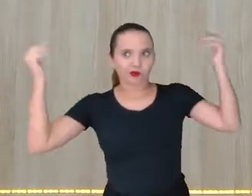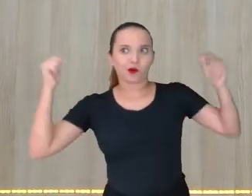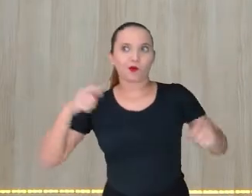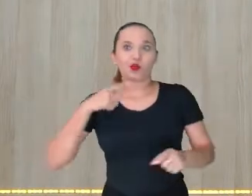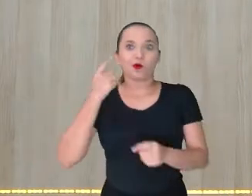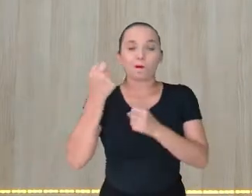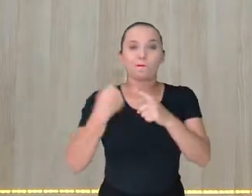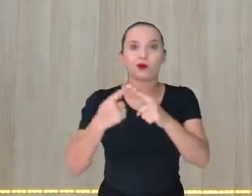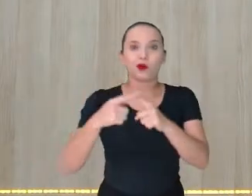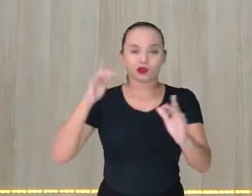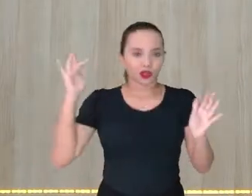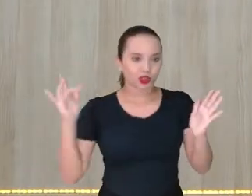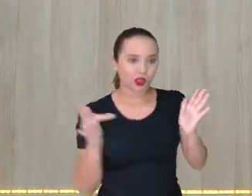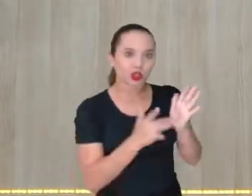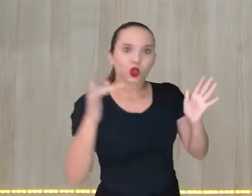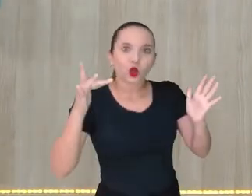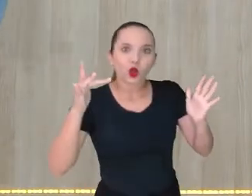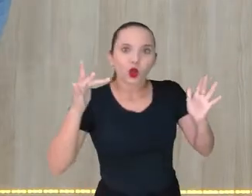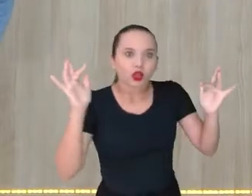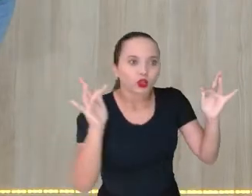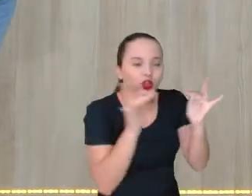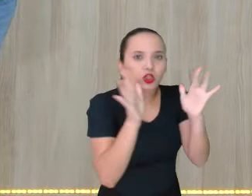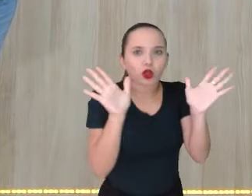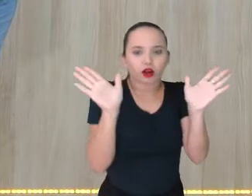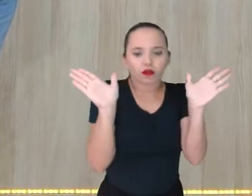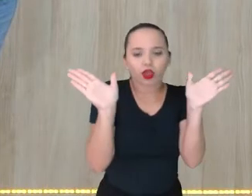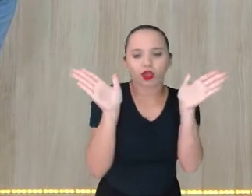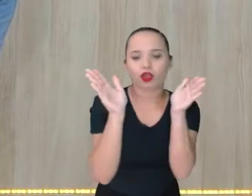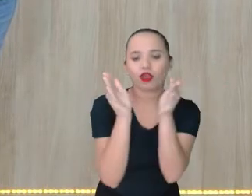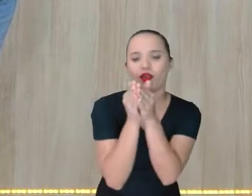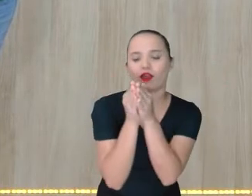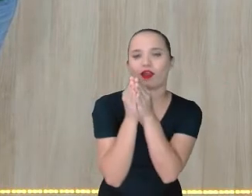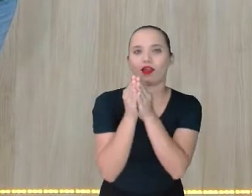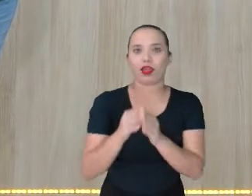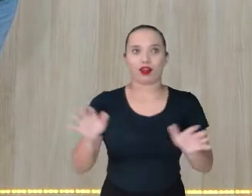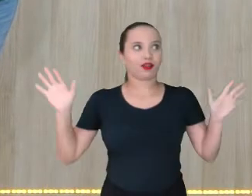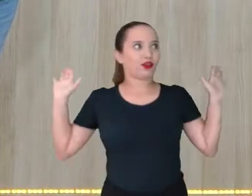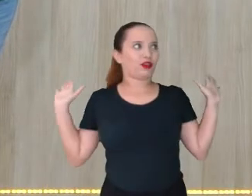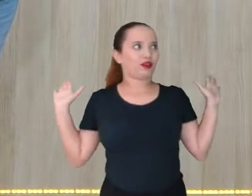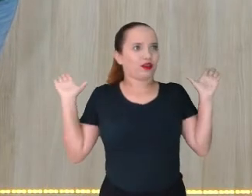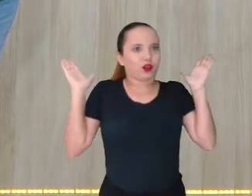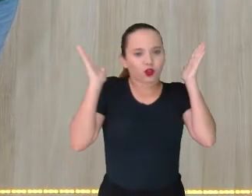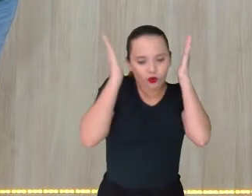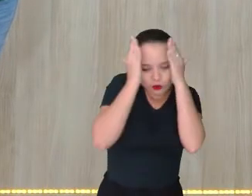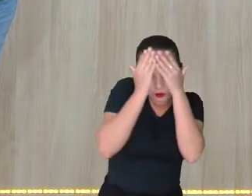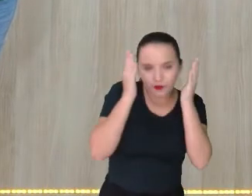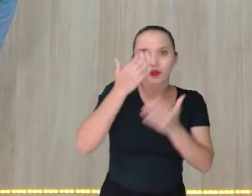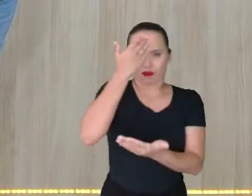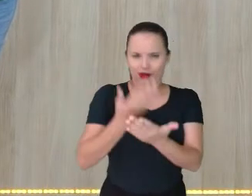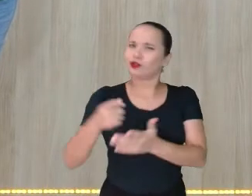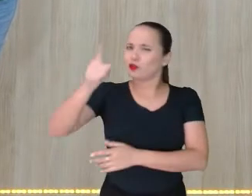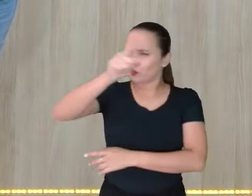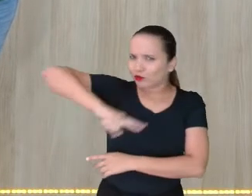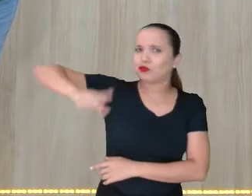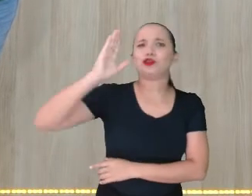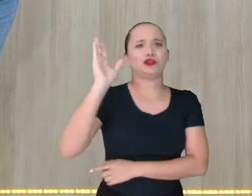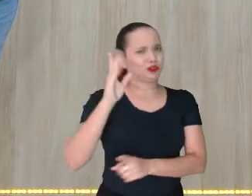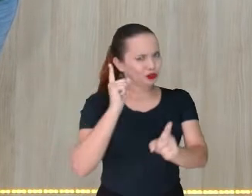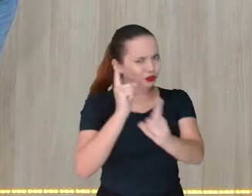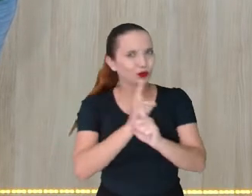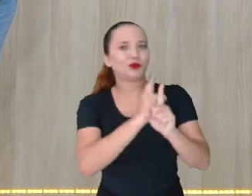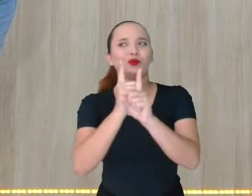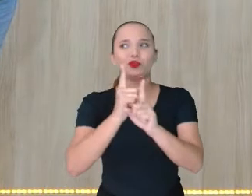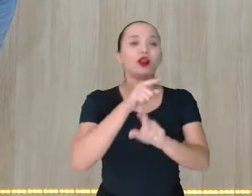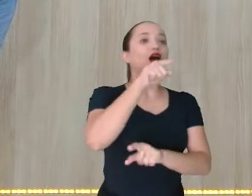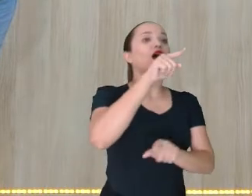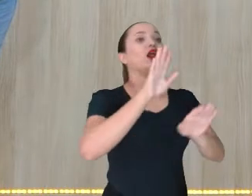gente toca nas folhinhas, ela se fecha todinha. Quem aí já viu? Tenho certeza que muita gente já viu. Ó, a Noronha tá dizendo que já viu,